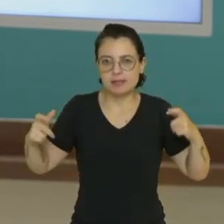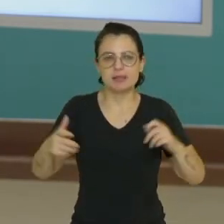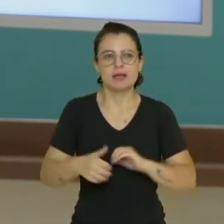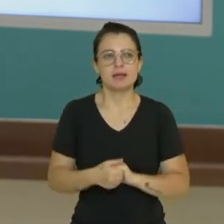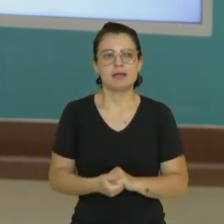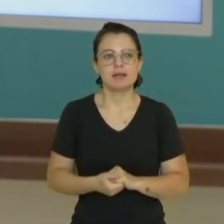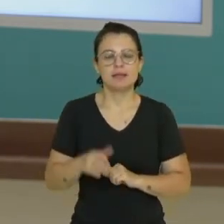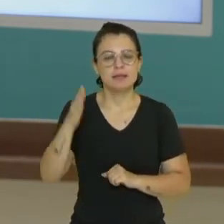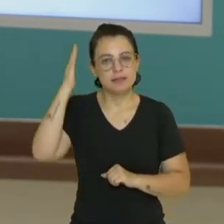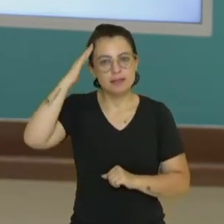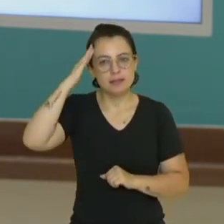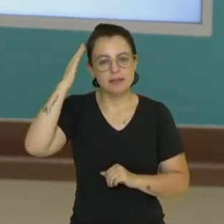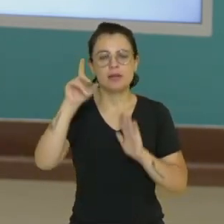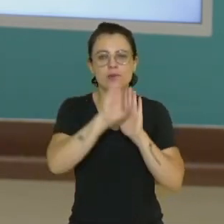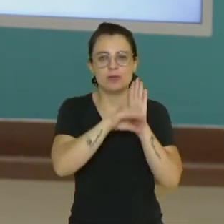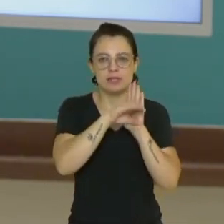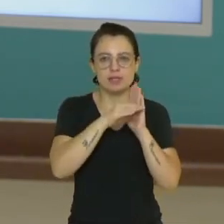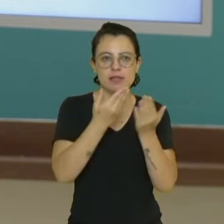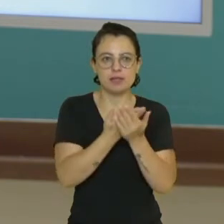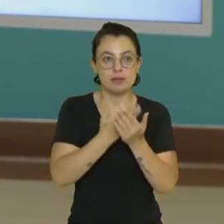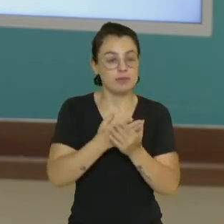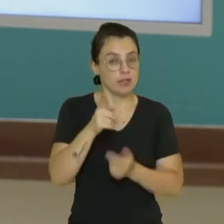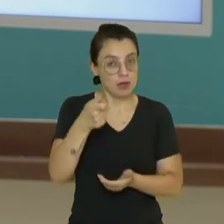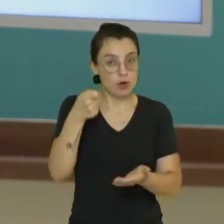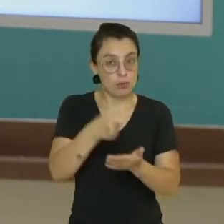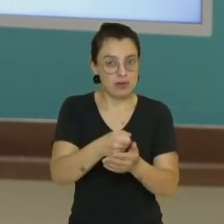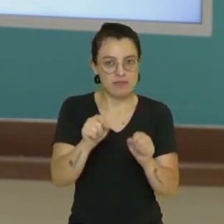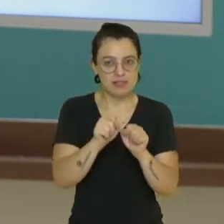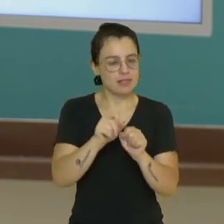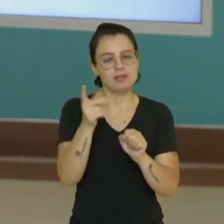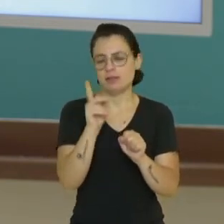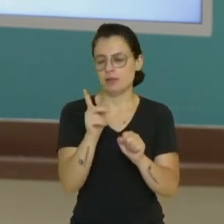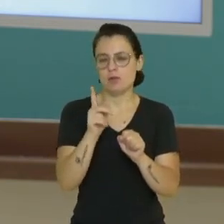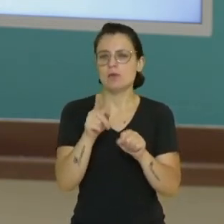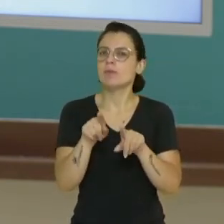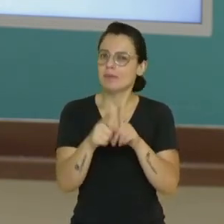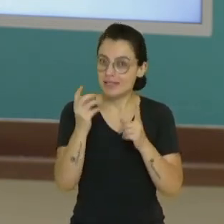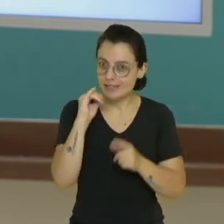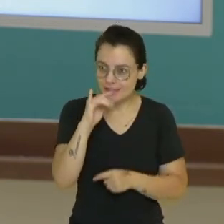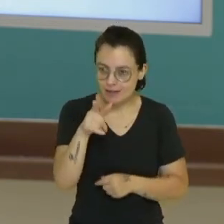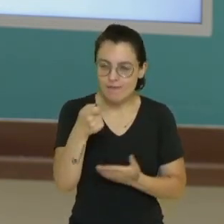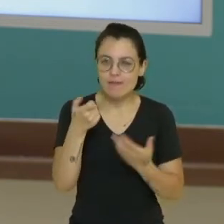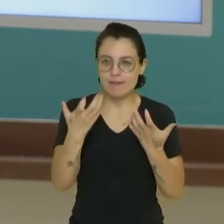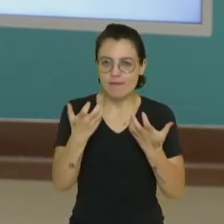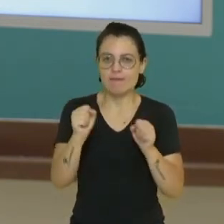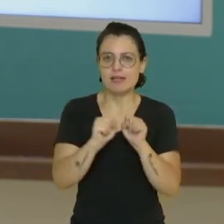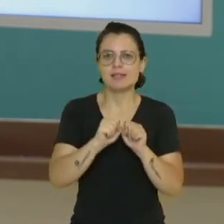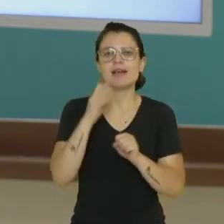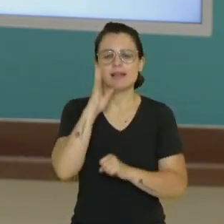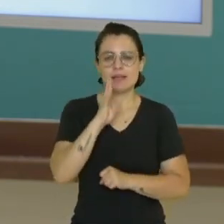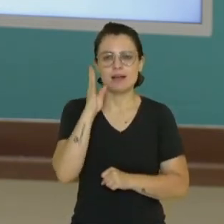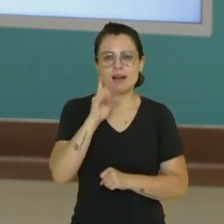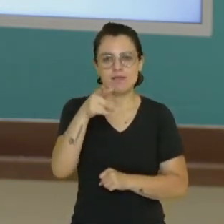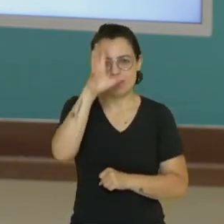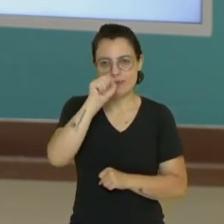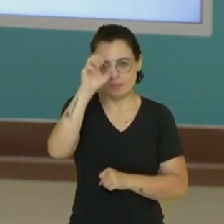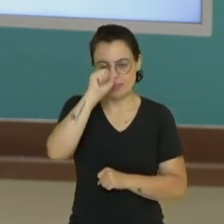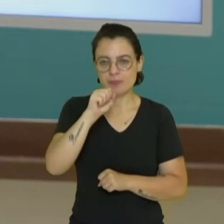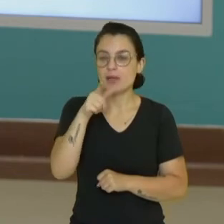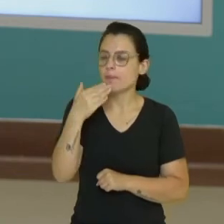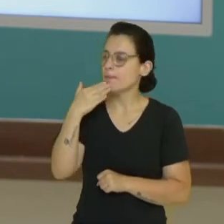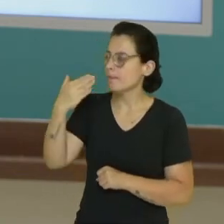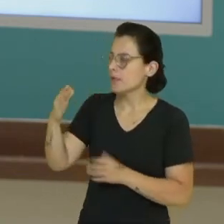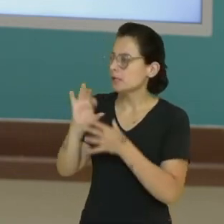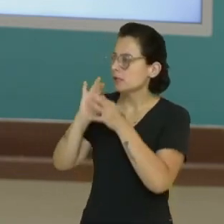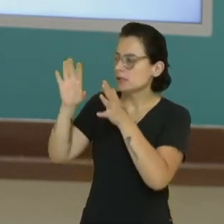aula. Você não é obrigado a fazer, mas se você fizer, é muito legal e você vai aprender muitas coisas. Mas peça autorização